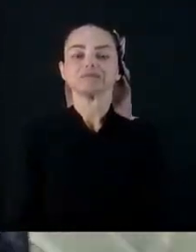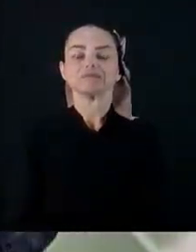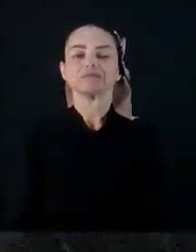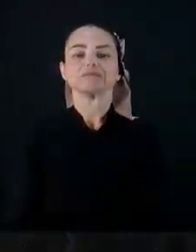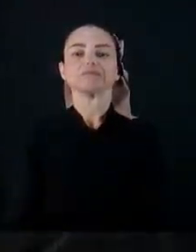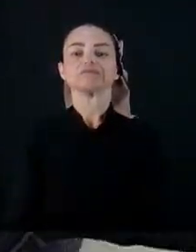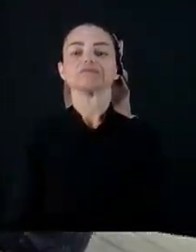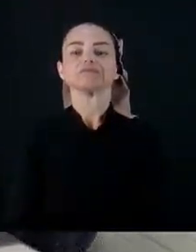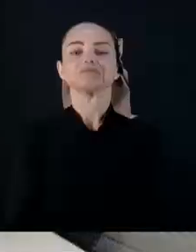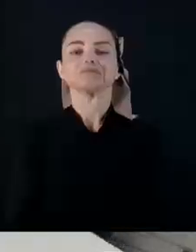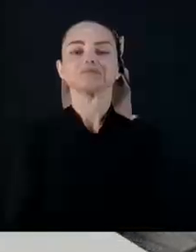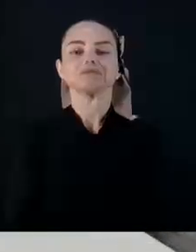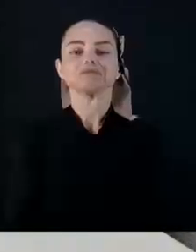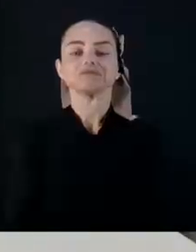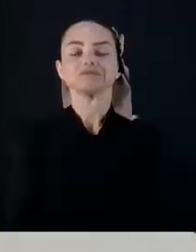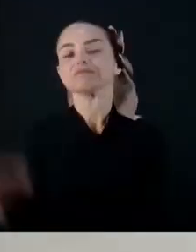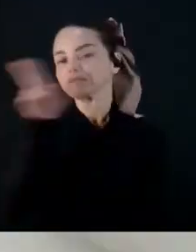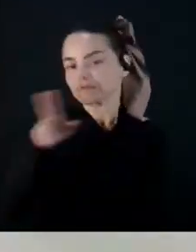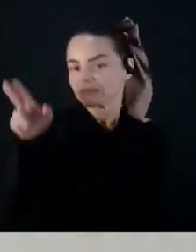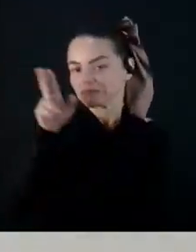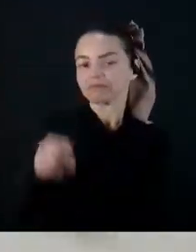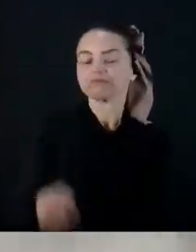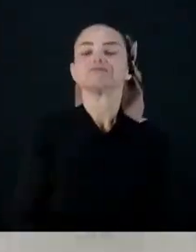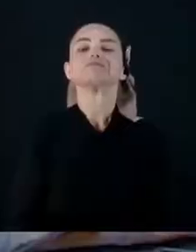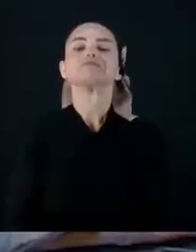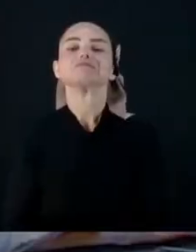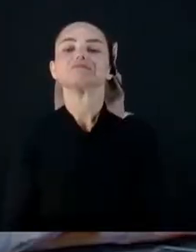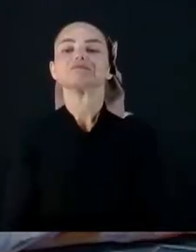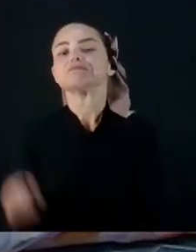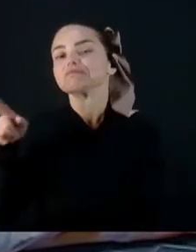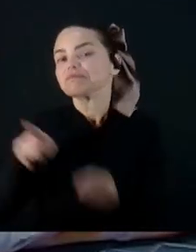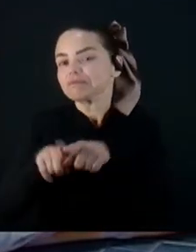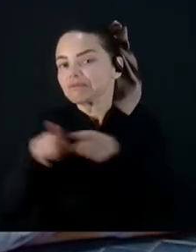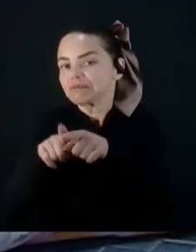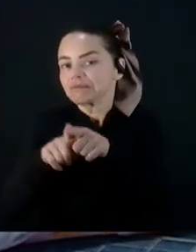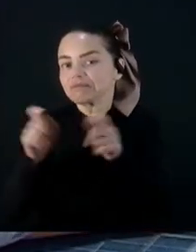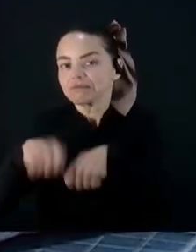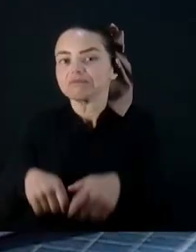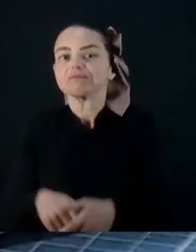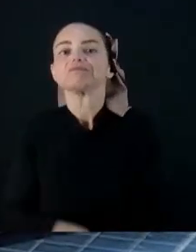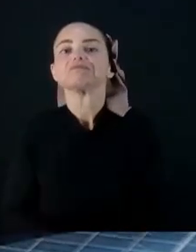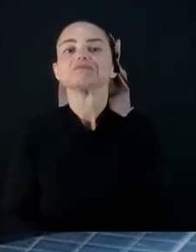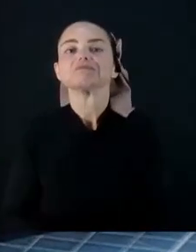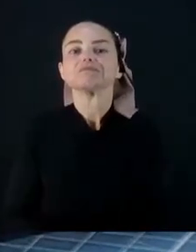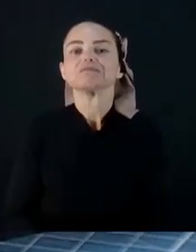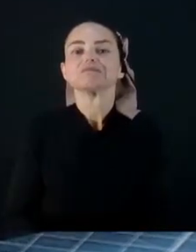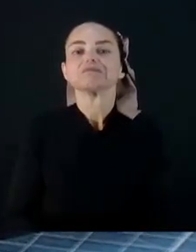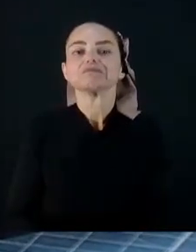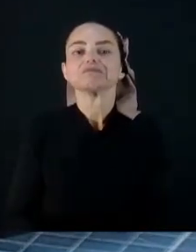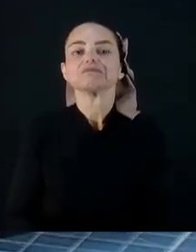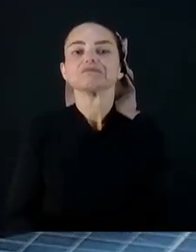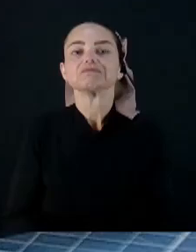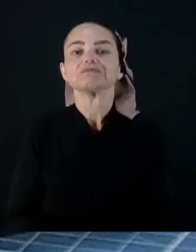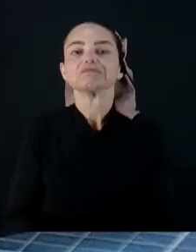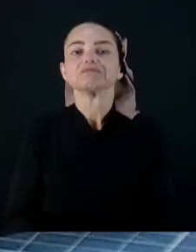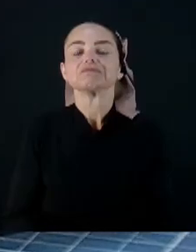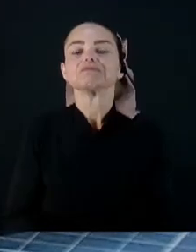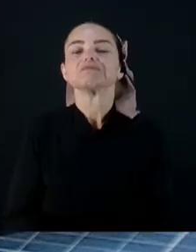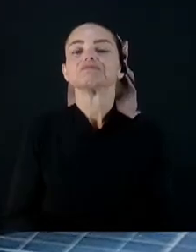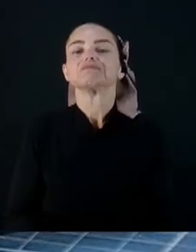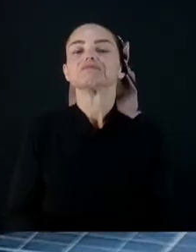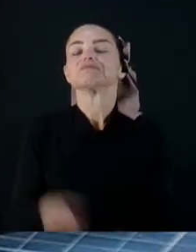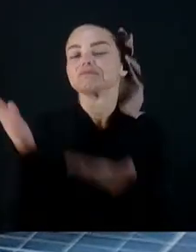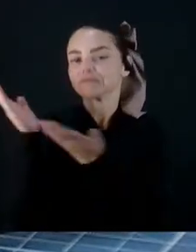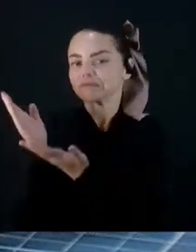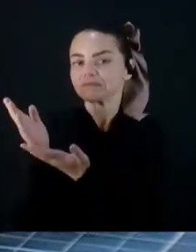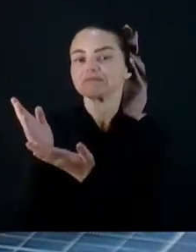Esse que a gente tá usando pode ser esse, mas pode ser outro tipo Pode de cordão? ser outro tipo de cordão. Esse cordão, ele é um nylon, né? Um